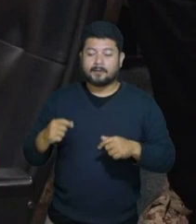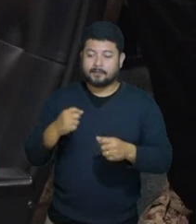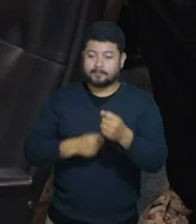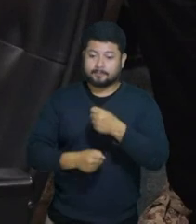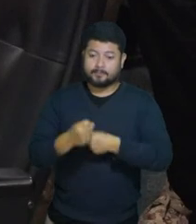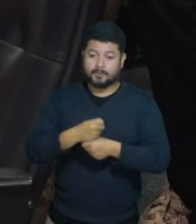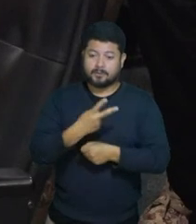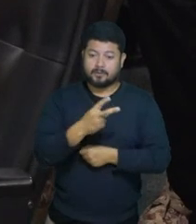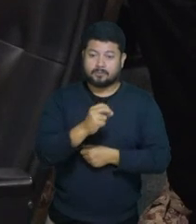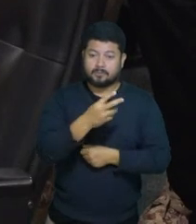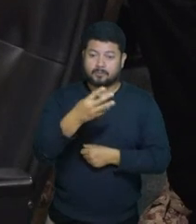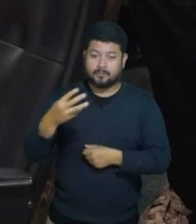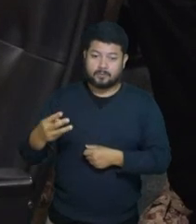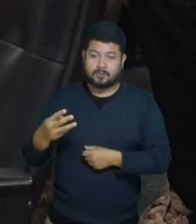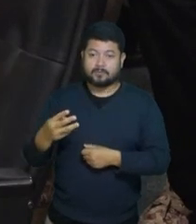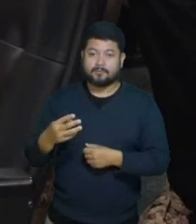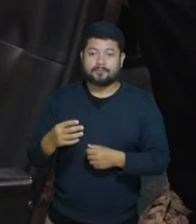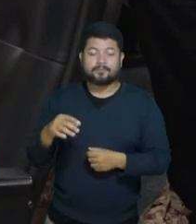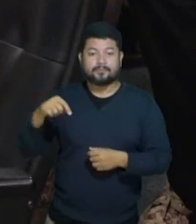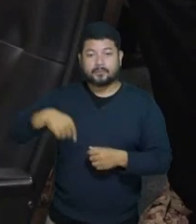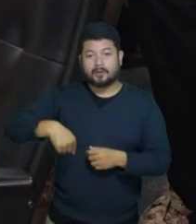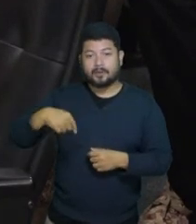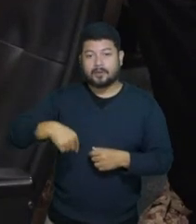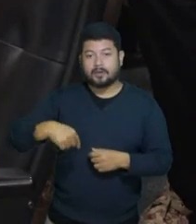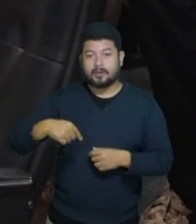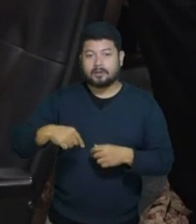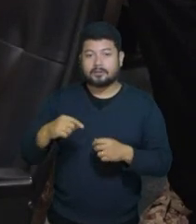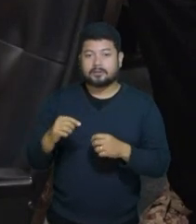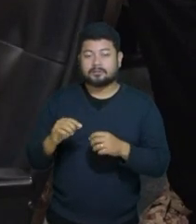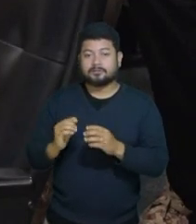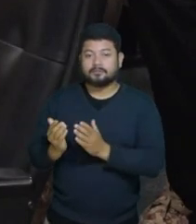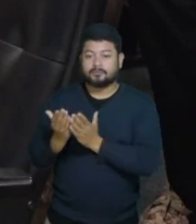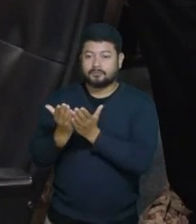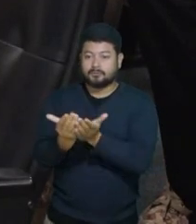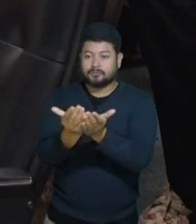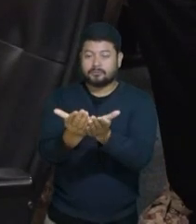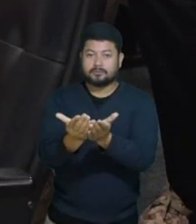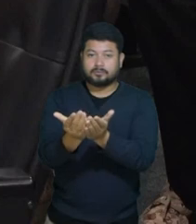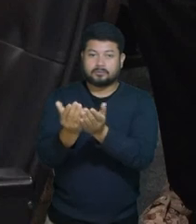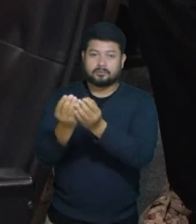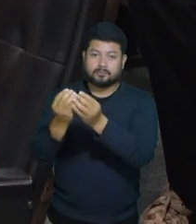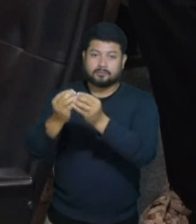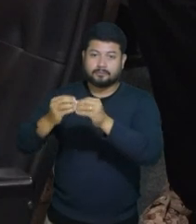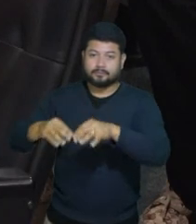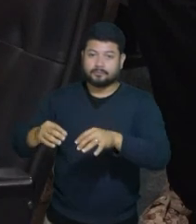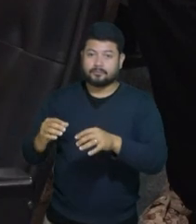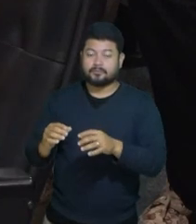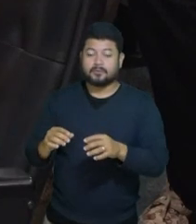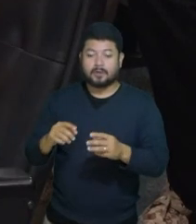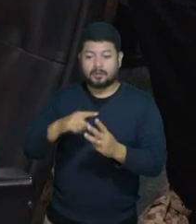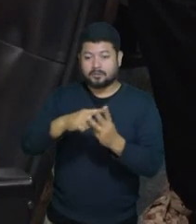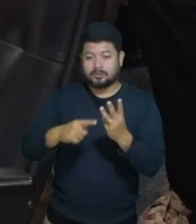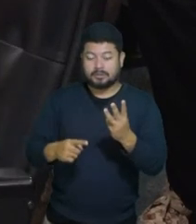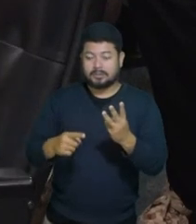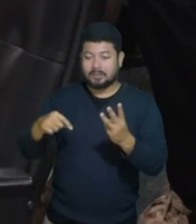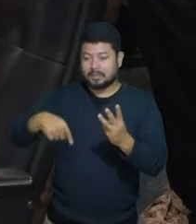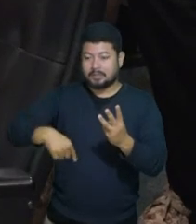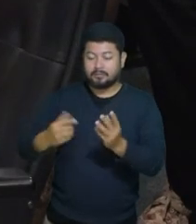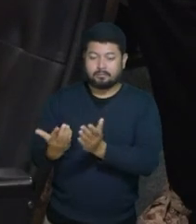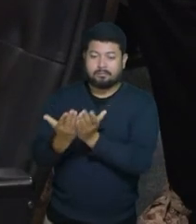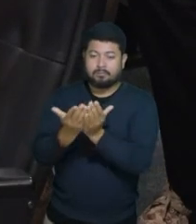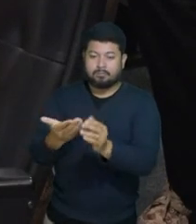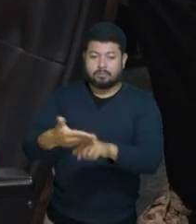Itajaí sobre o impacto das mudanças climáticas nos portos. Então, a gente juntou os portos dos três estados também e fez